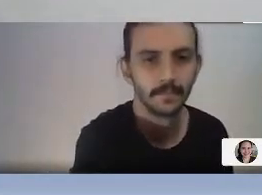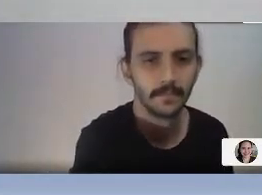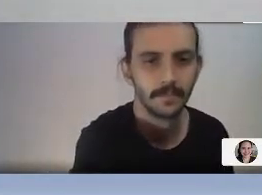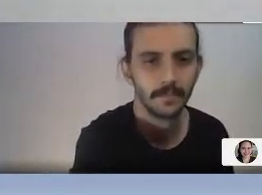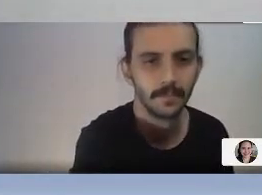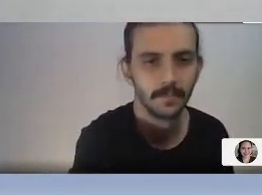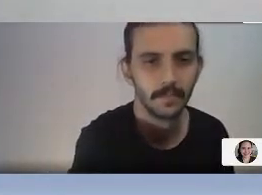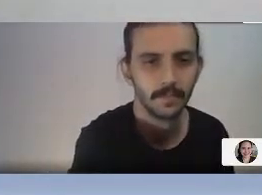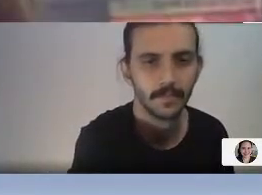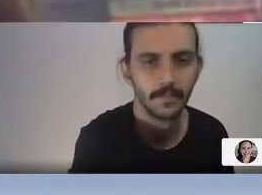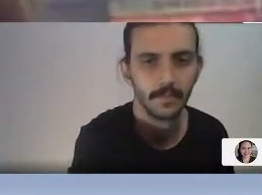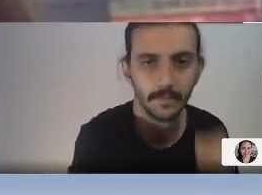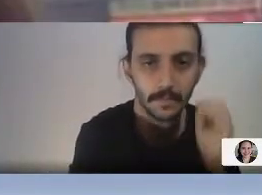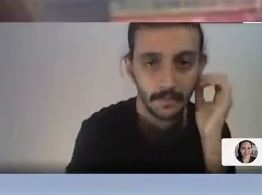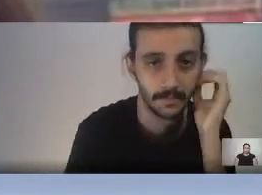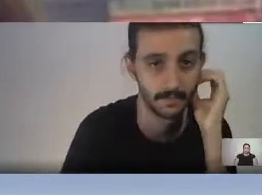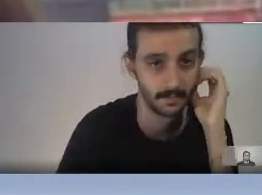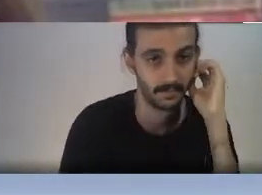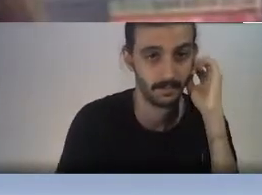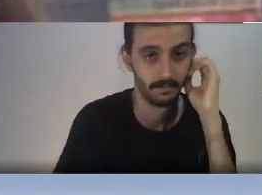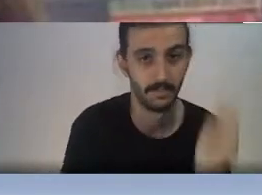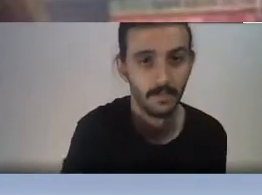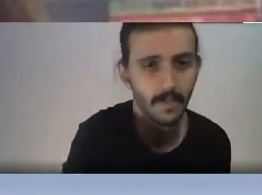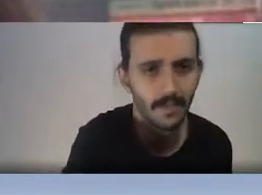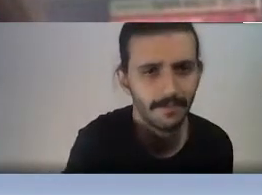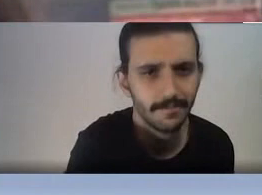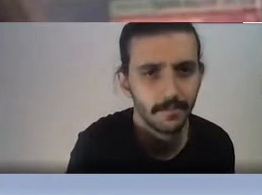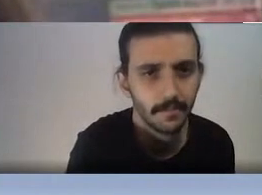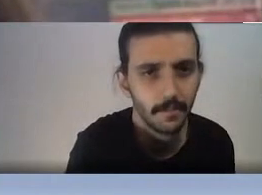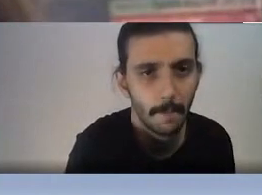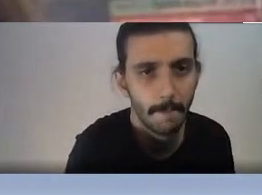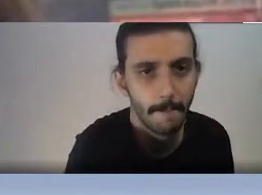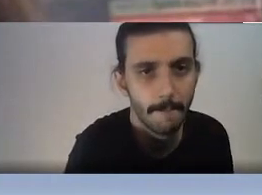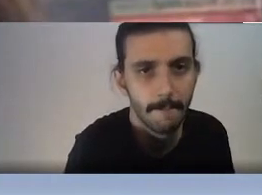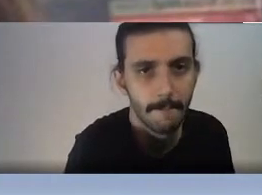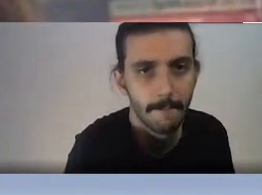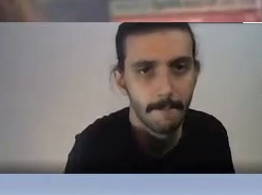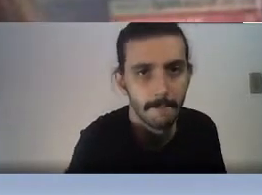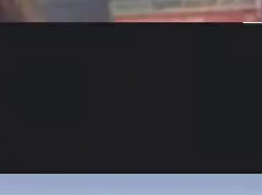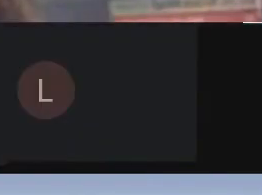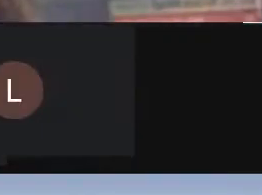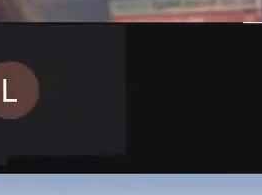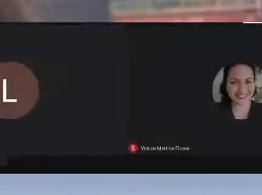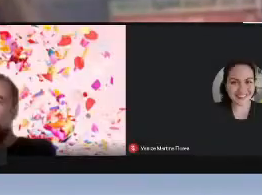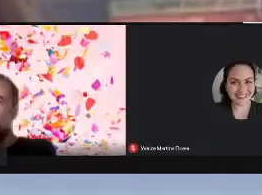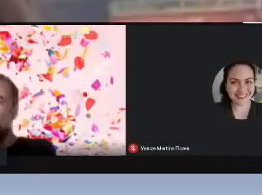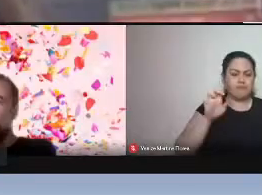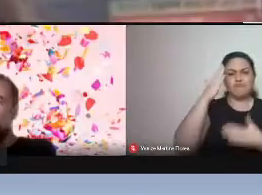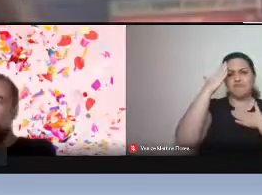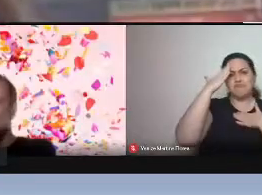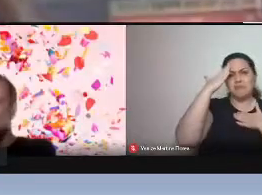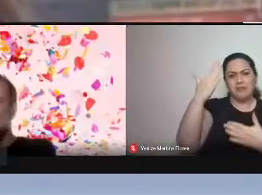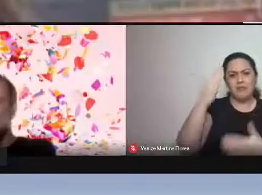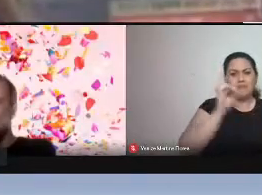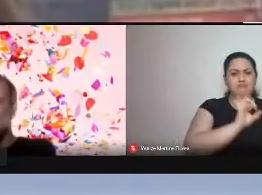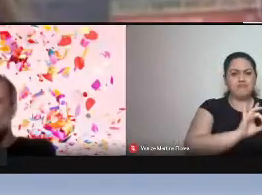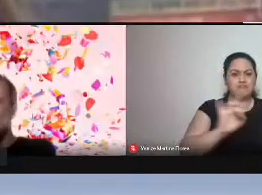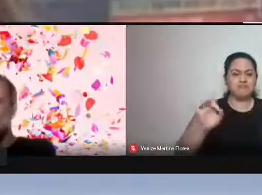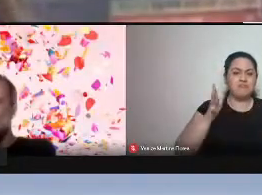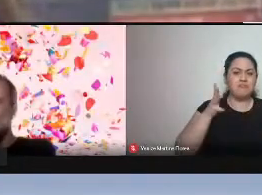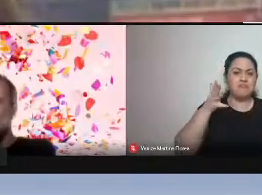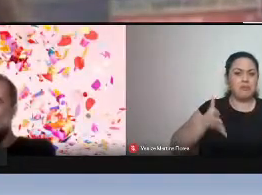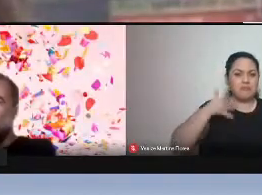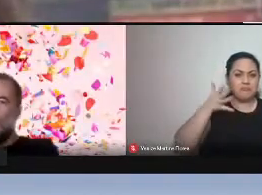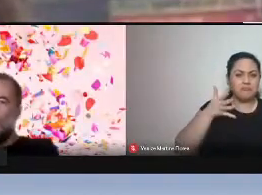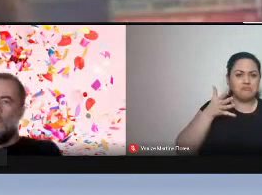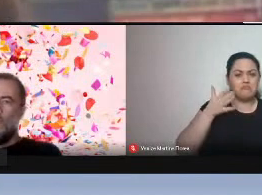Parabéns, Henrique, que fala linda. Muito obrigada pelas palavras. Nós ouviremos agora a professora